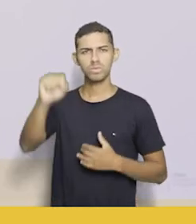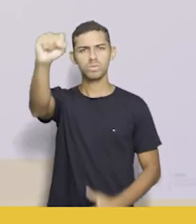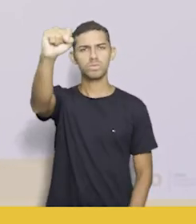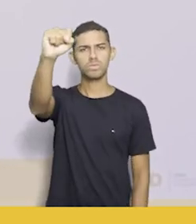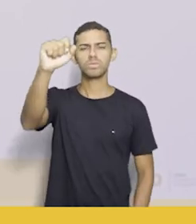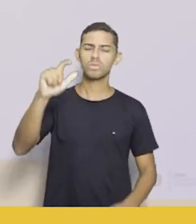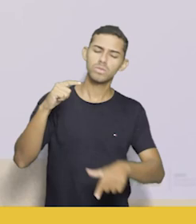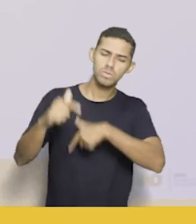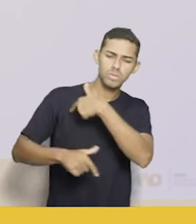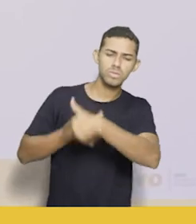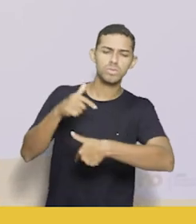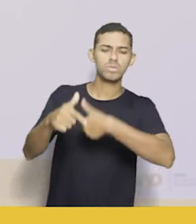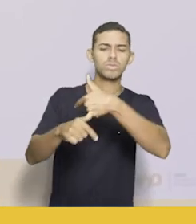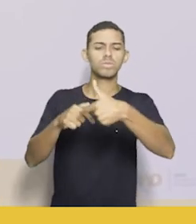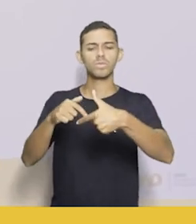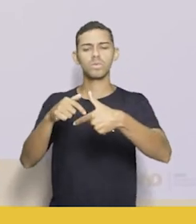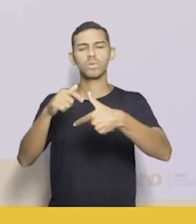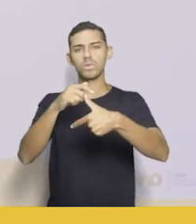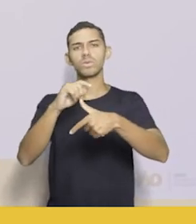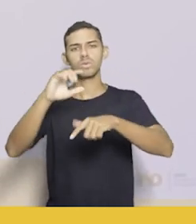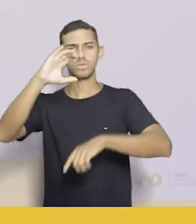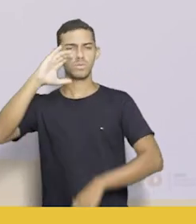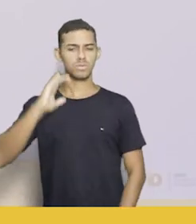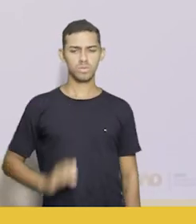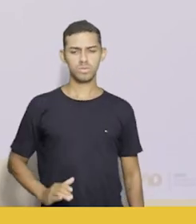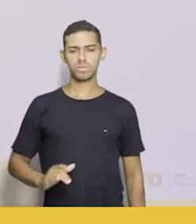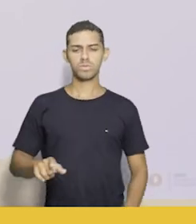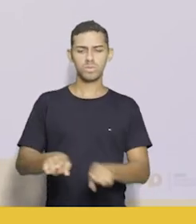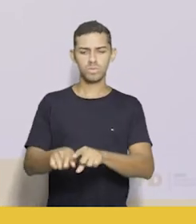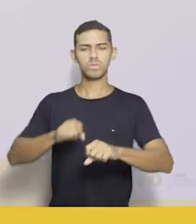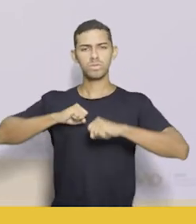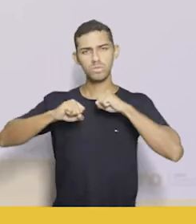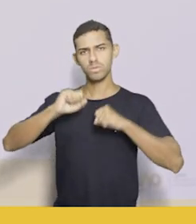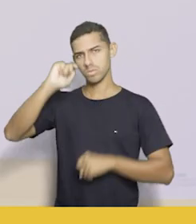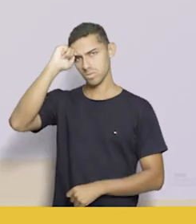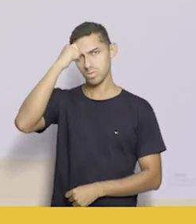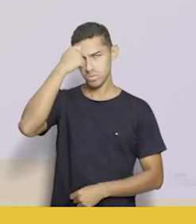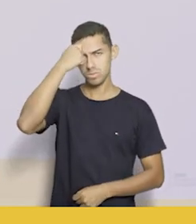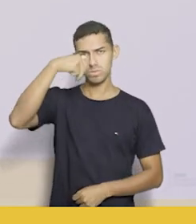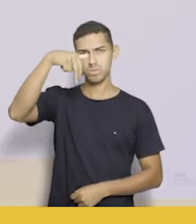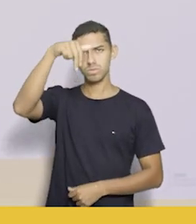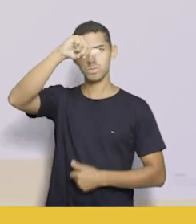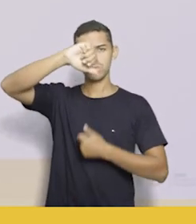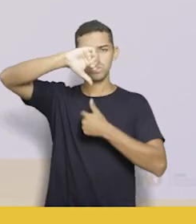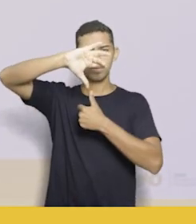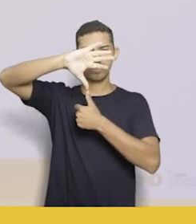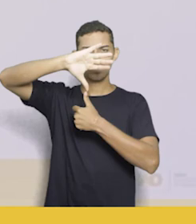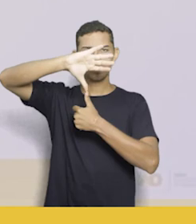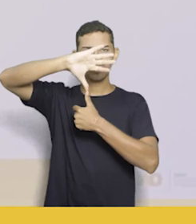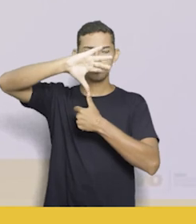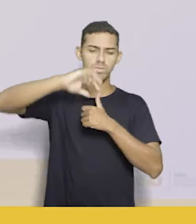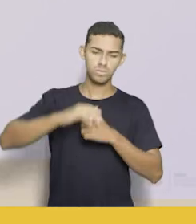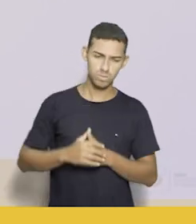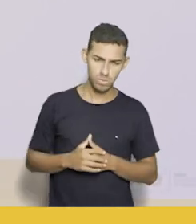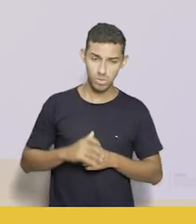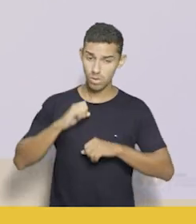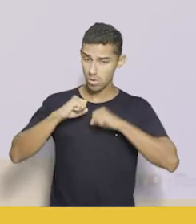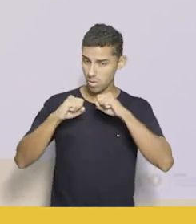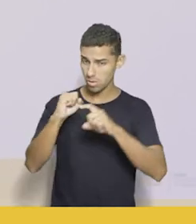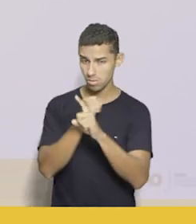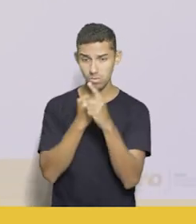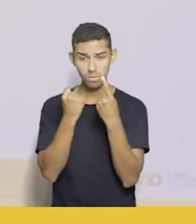civis também chamado de movimento negro norte-americano e aí vamos para a pergunta o movimento social